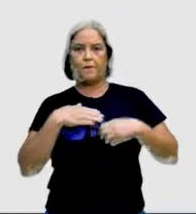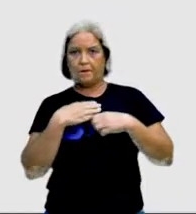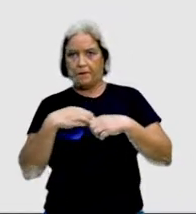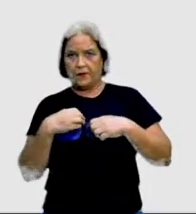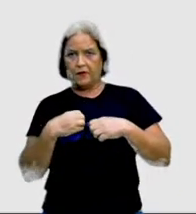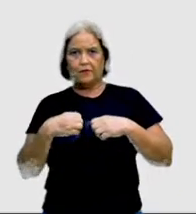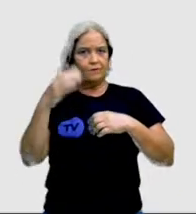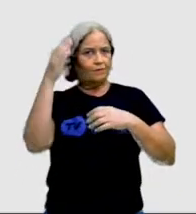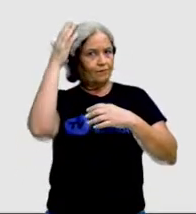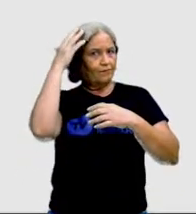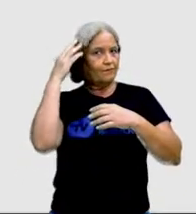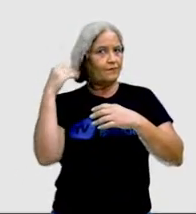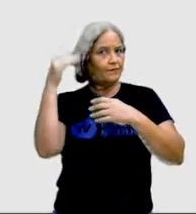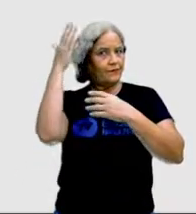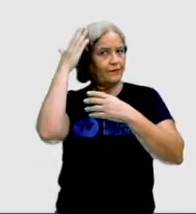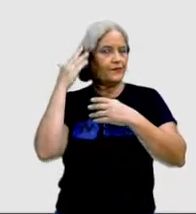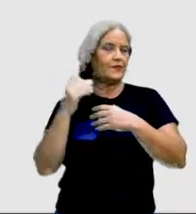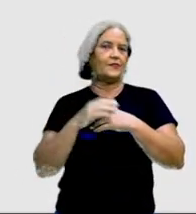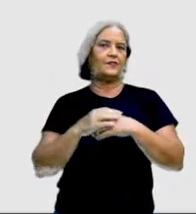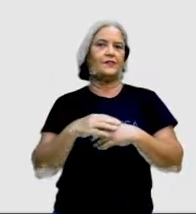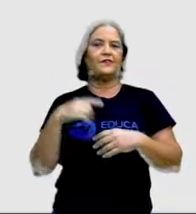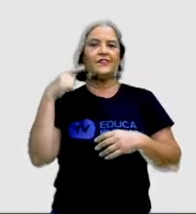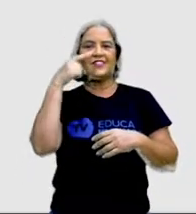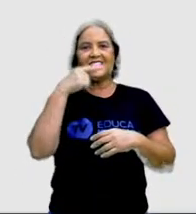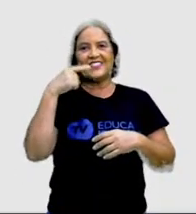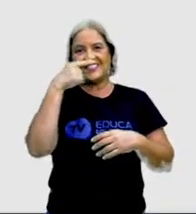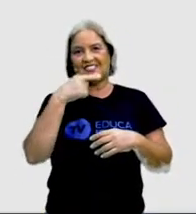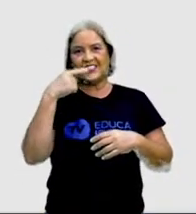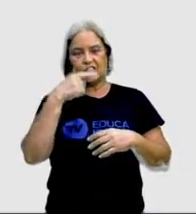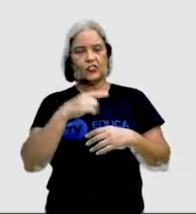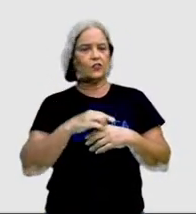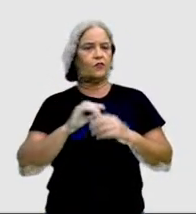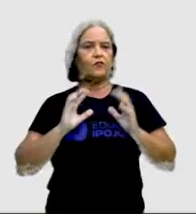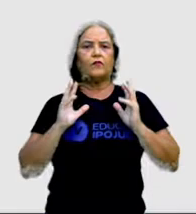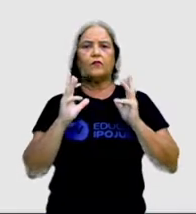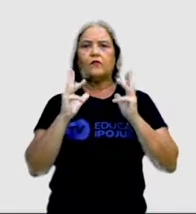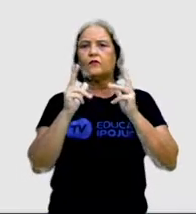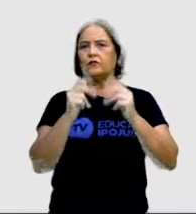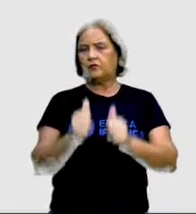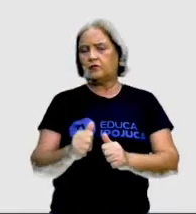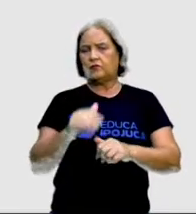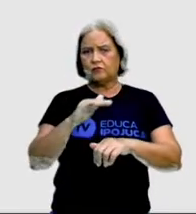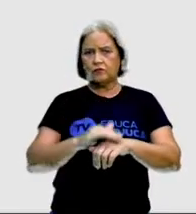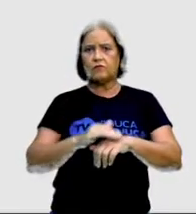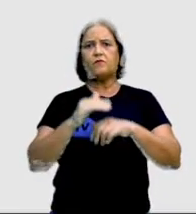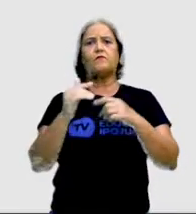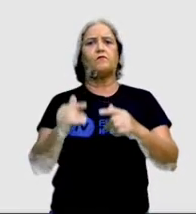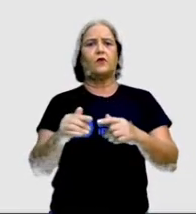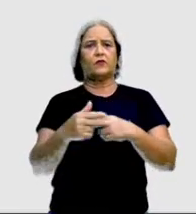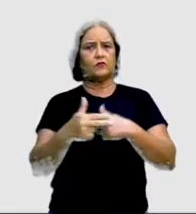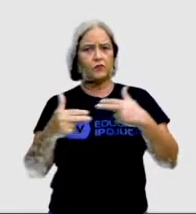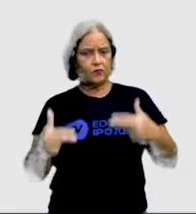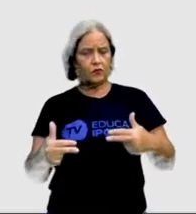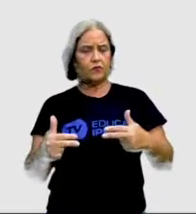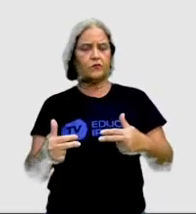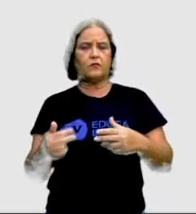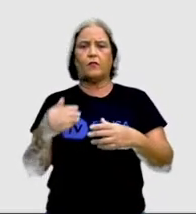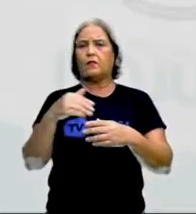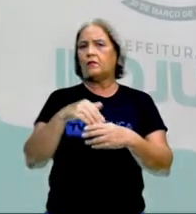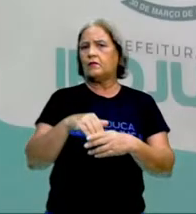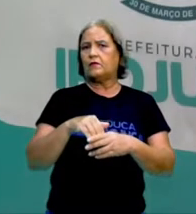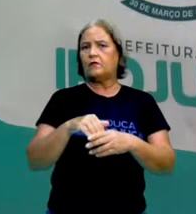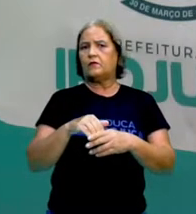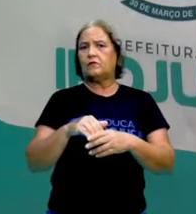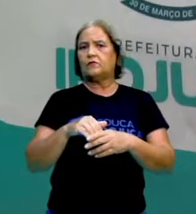os cabelos, escovar os dentes, tudo isso e muito mais fazem parte da higiene